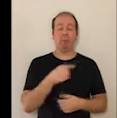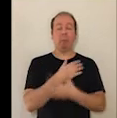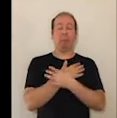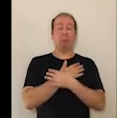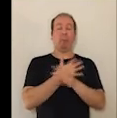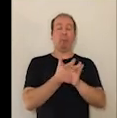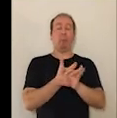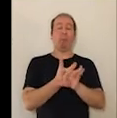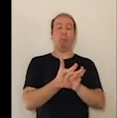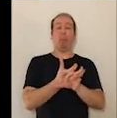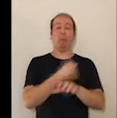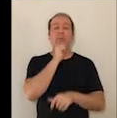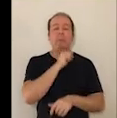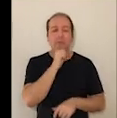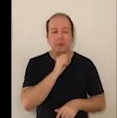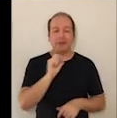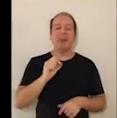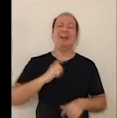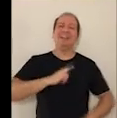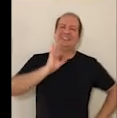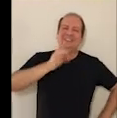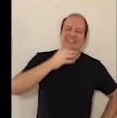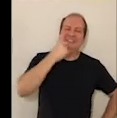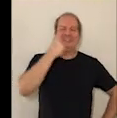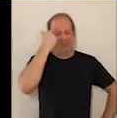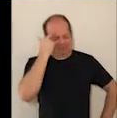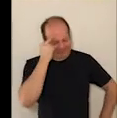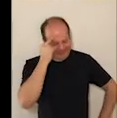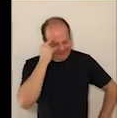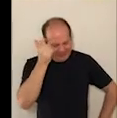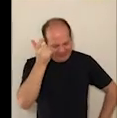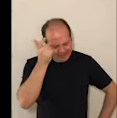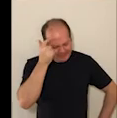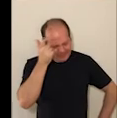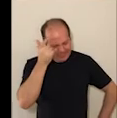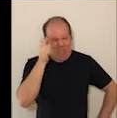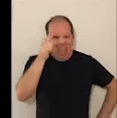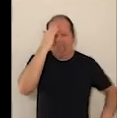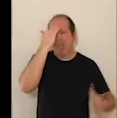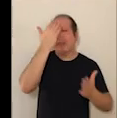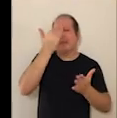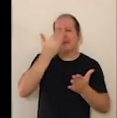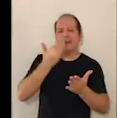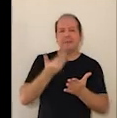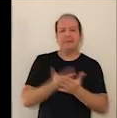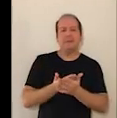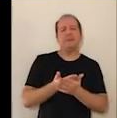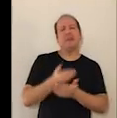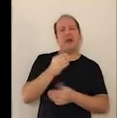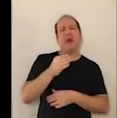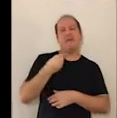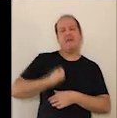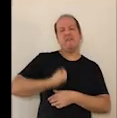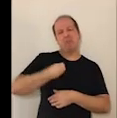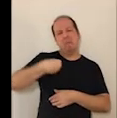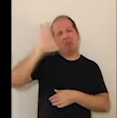aquele cadáver ambulante se desconjuntar inteiro. Corbaccio, deixa eu pensar. Ele acredita que vai durar mais do que o